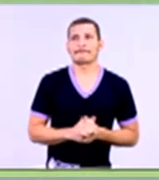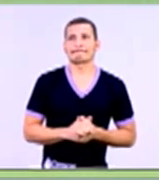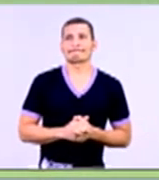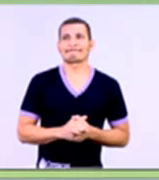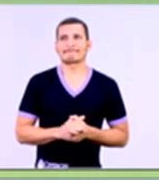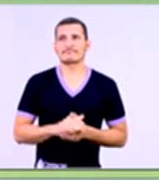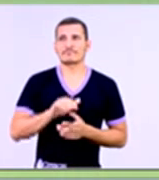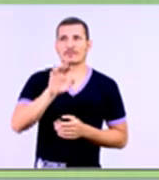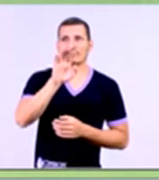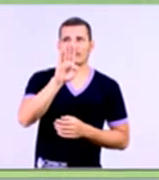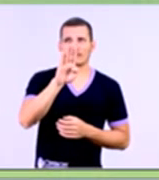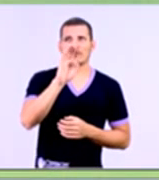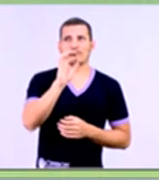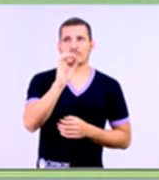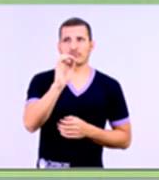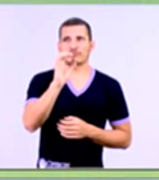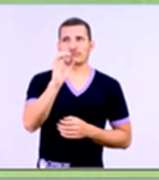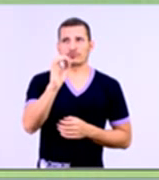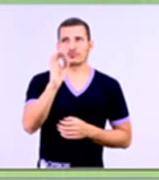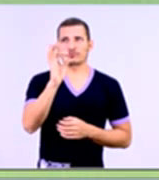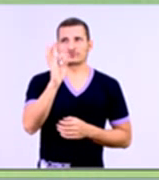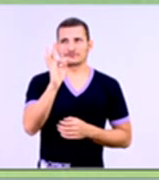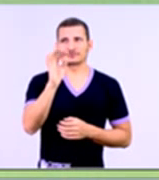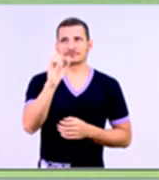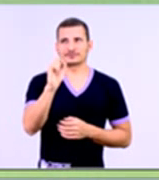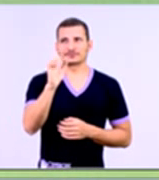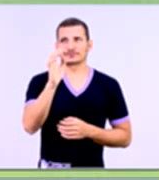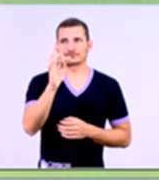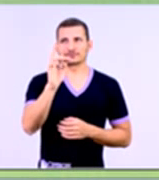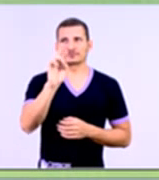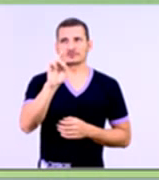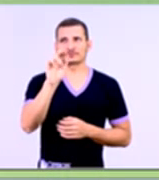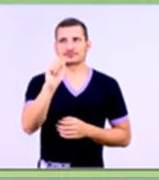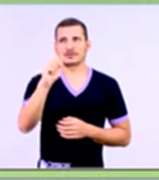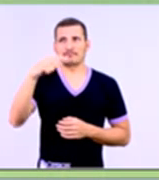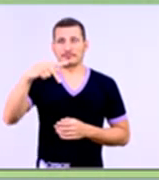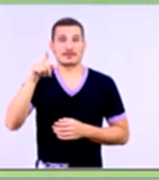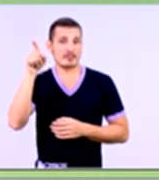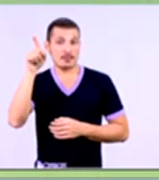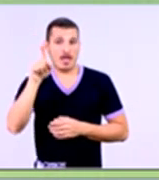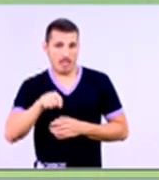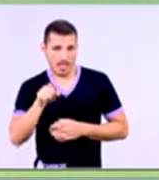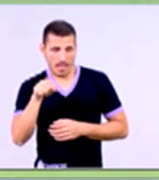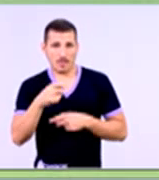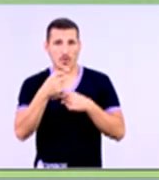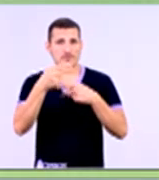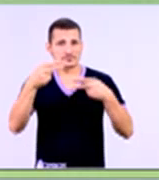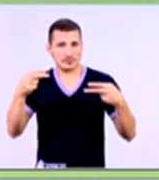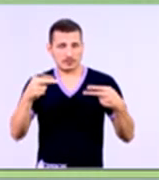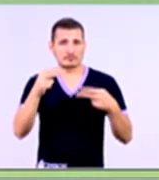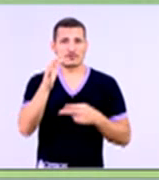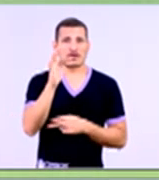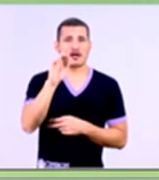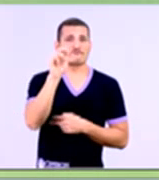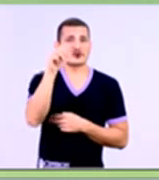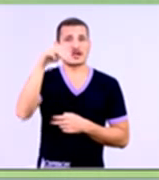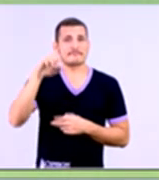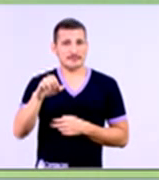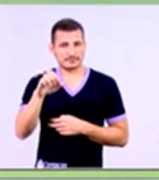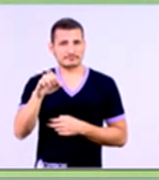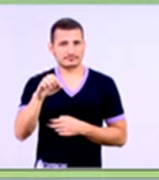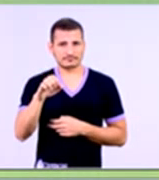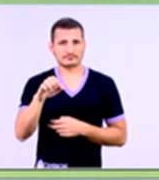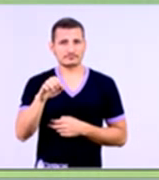Nós estudaremos hoje o Bootstrap. O Bootstrap é um recurso, é um framework visual que